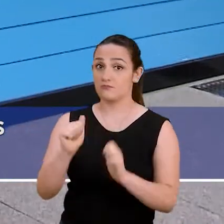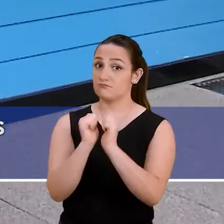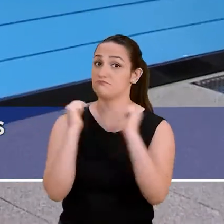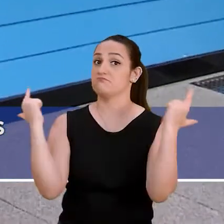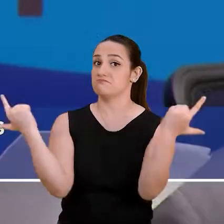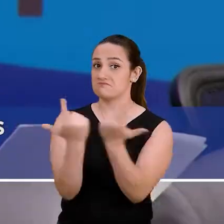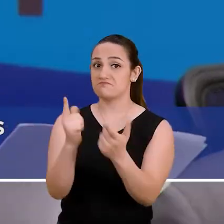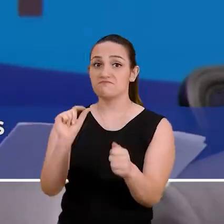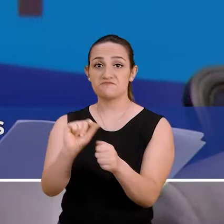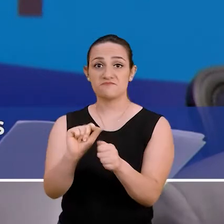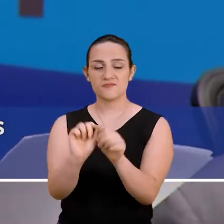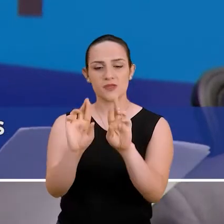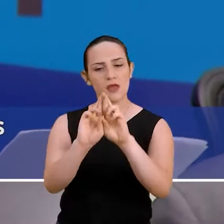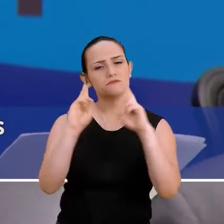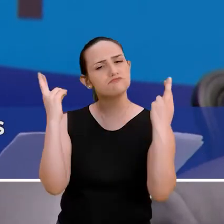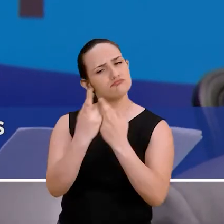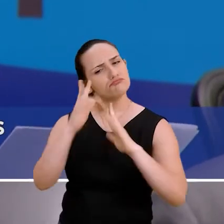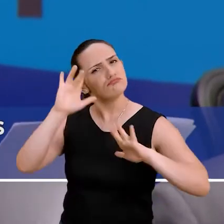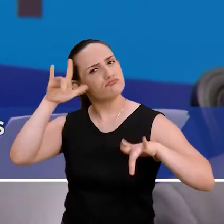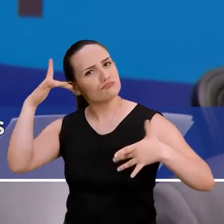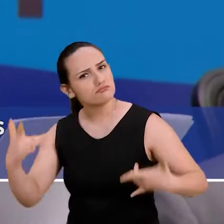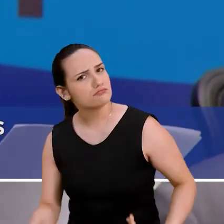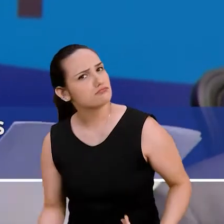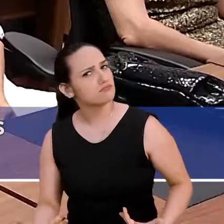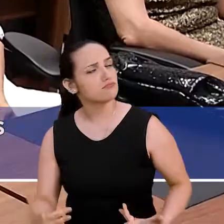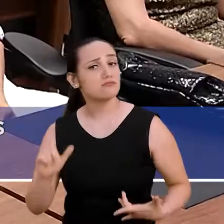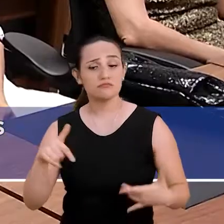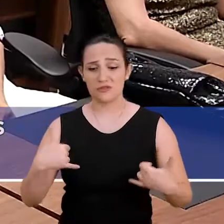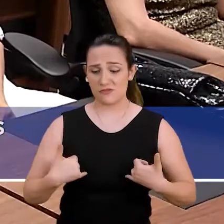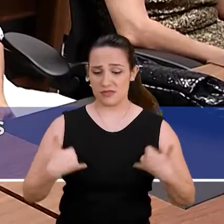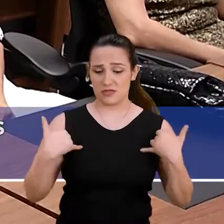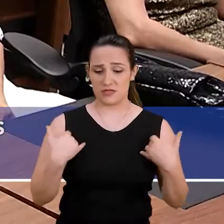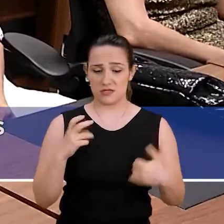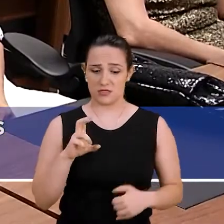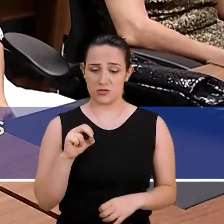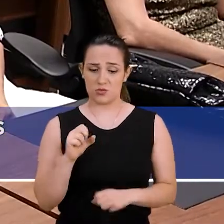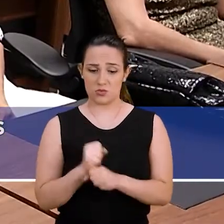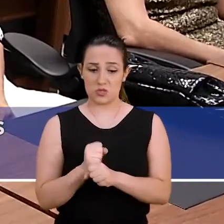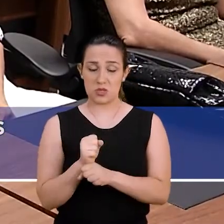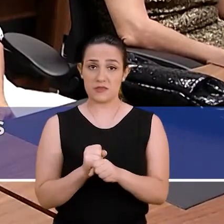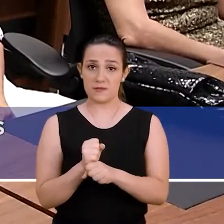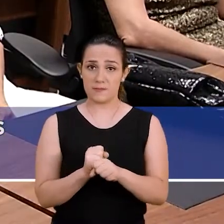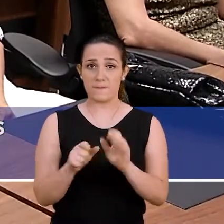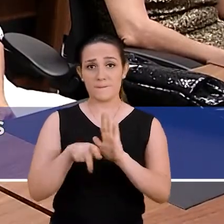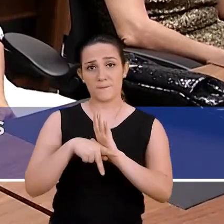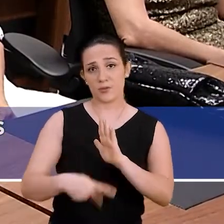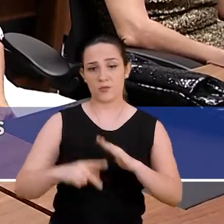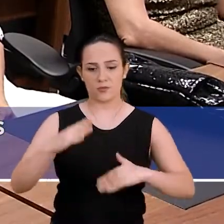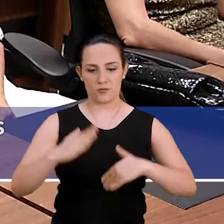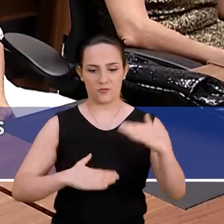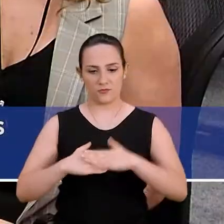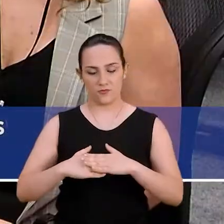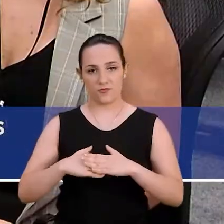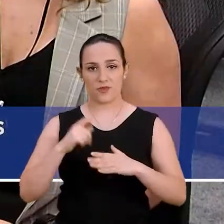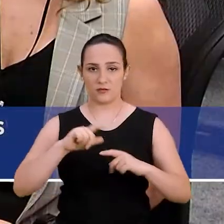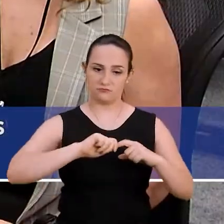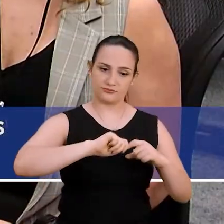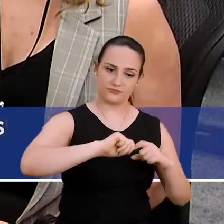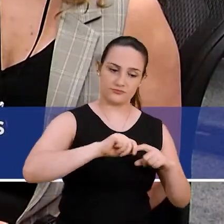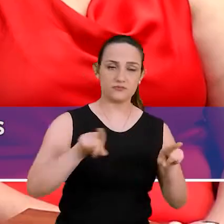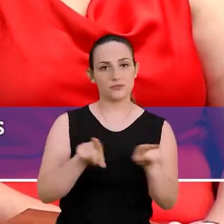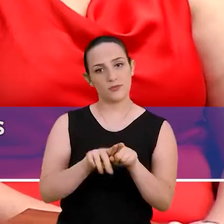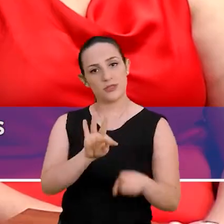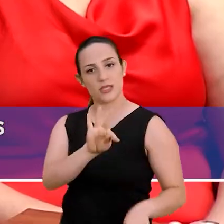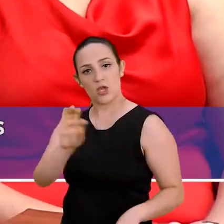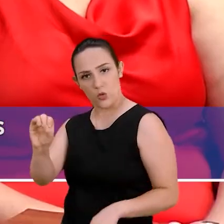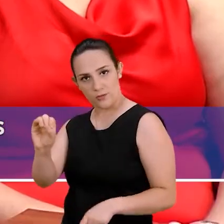Assembleia Legislativa realizou sessão solene em comemoração aos 50 anos da regulamentação das profissões de